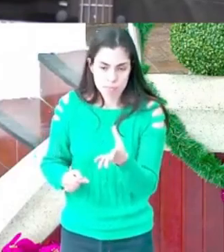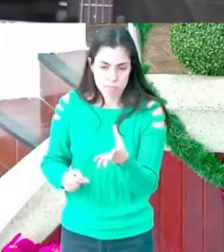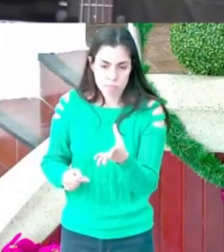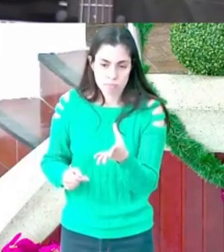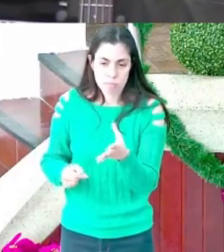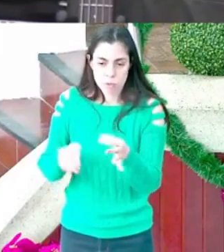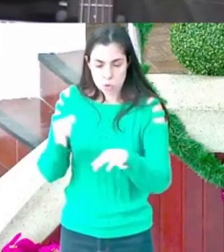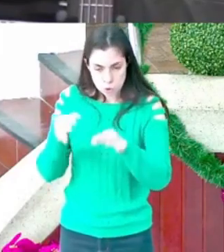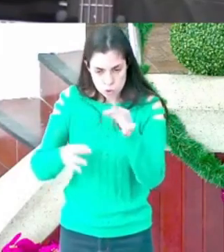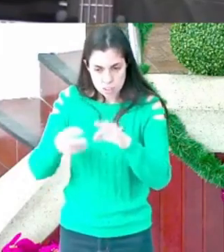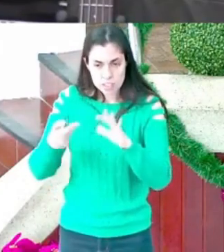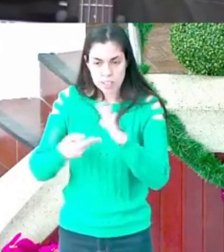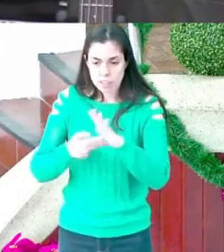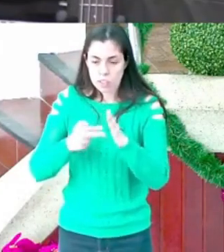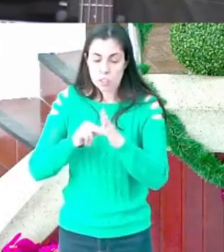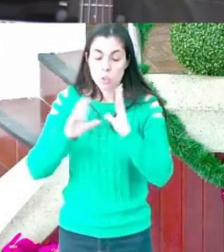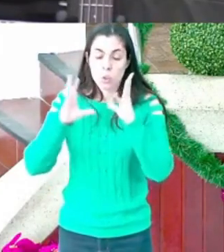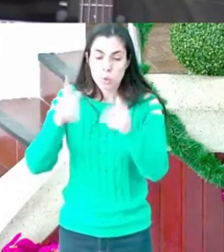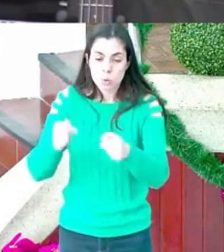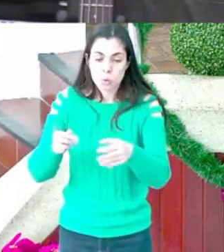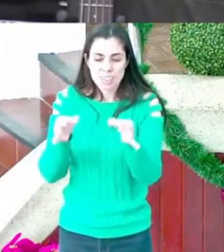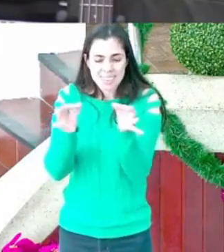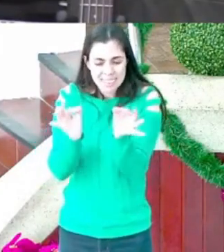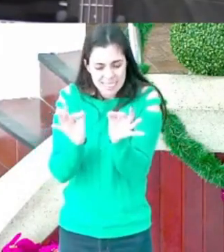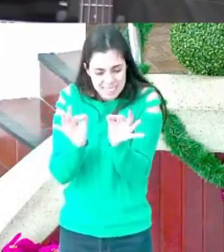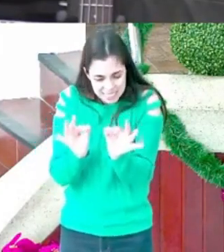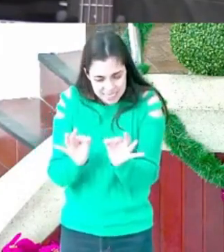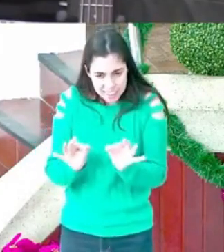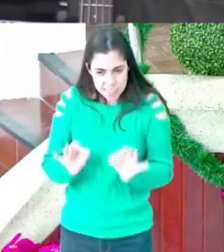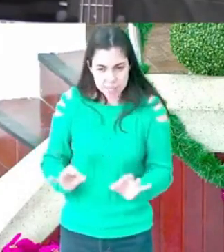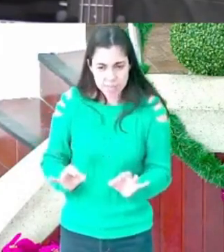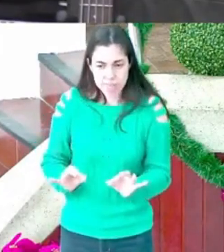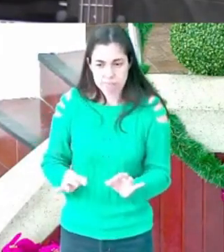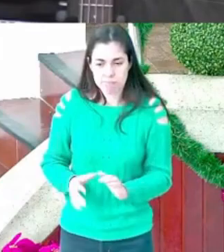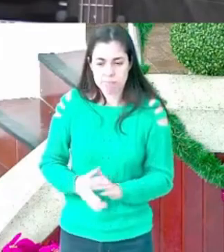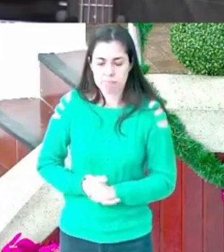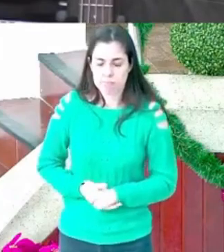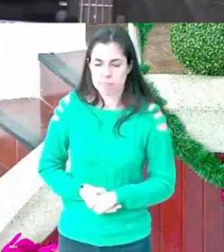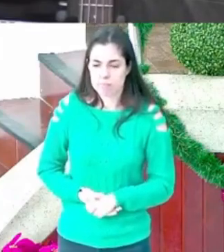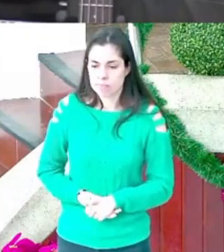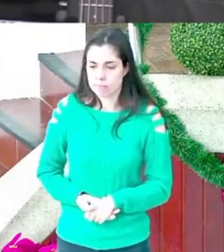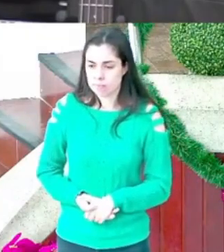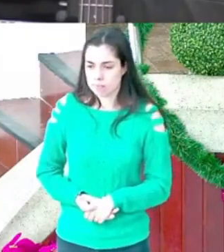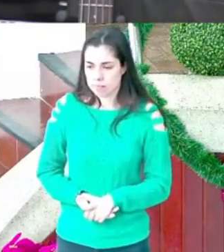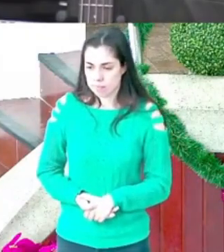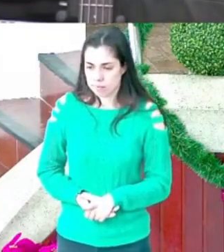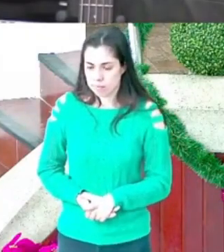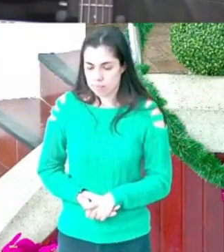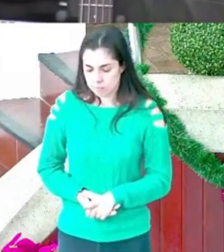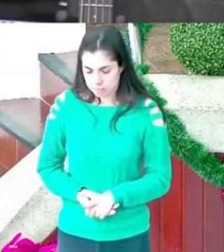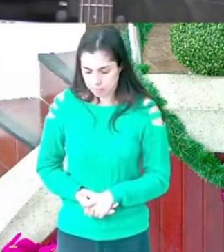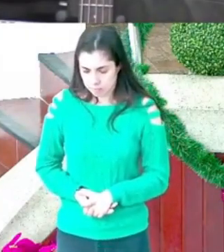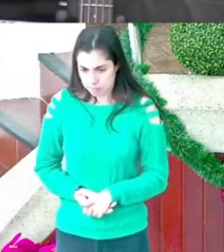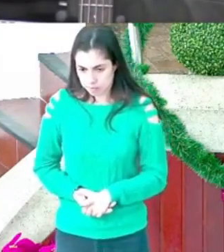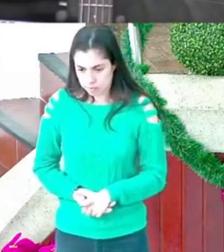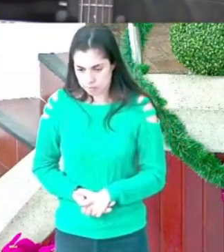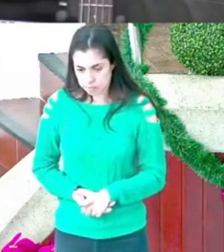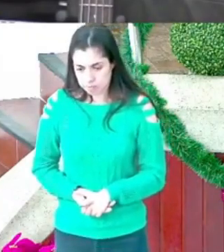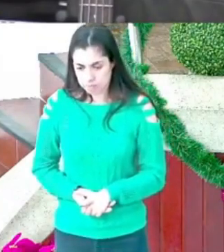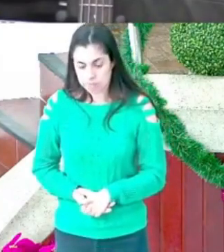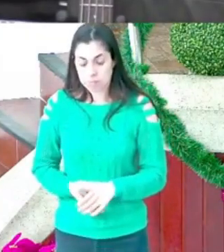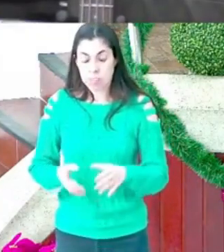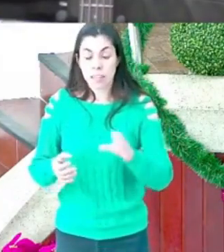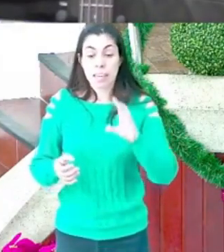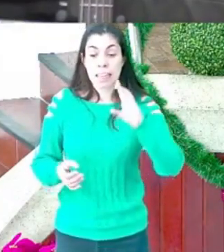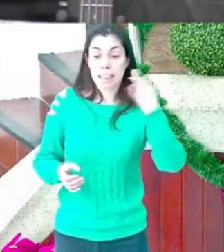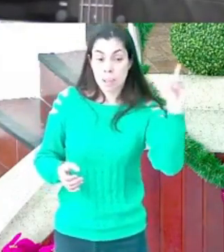Ele cumpre promessas ao seu povo, quanto ao que Deus é e o que Ele faz. Tudo o que Ele